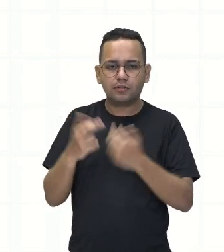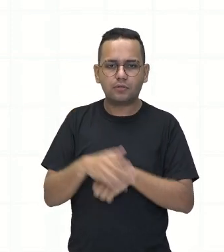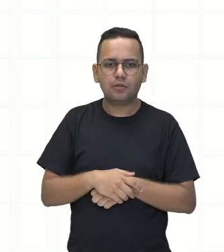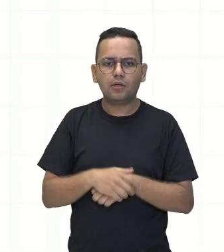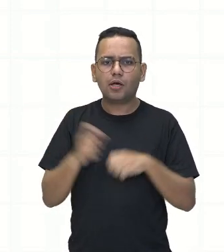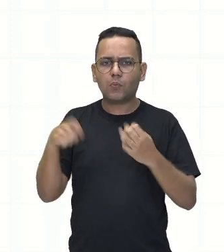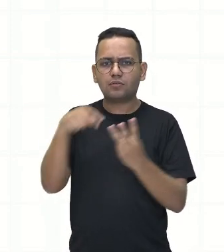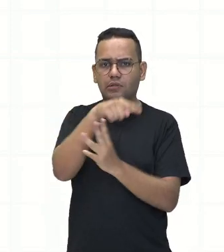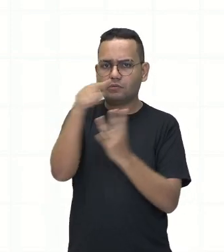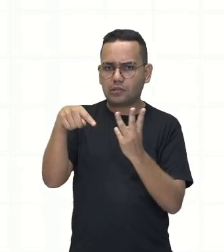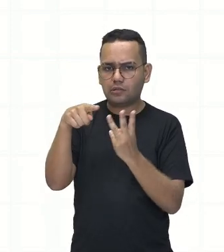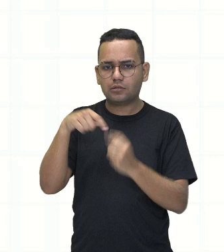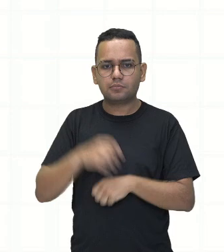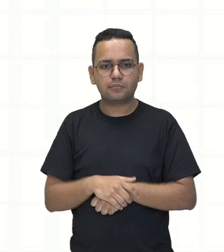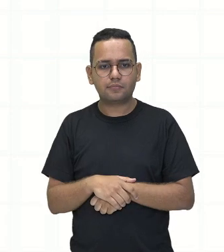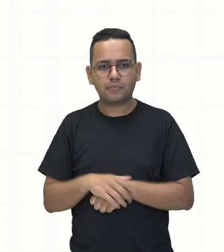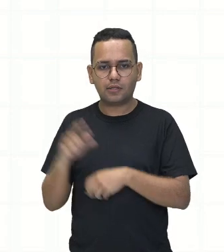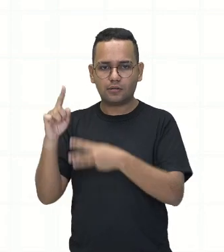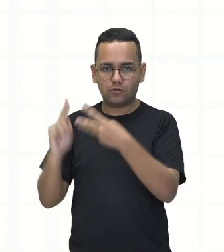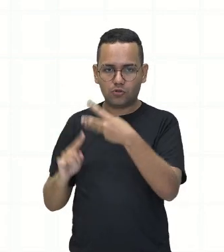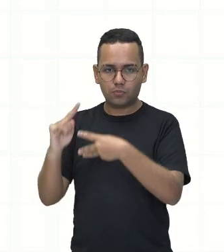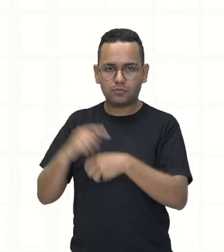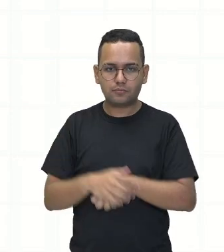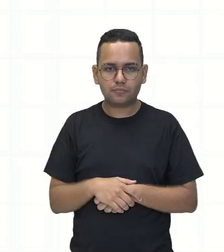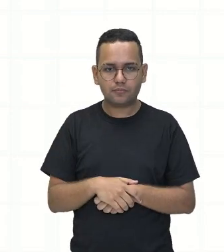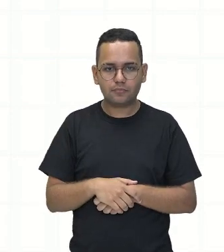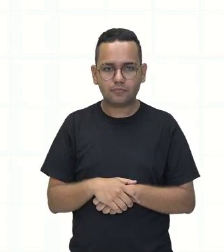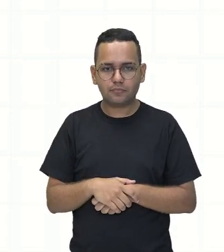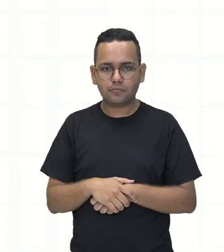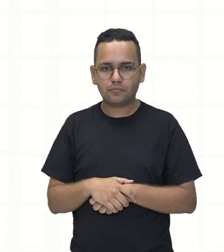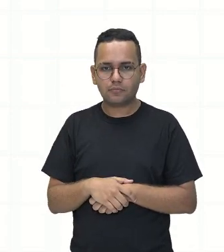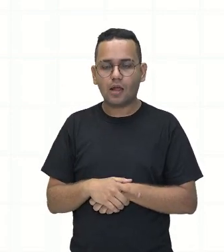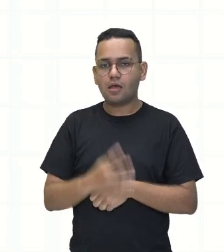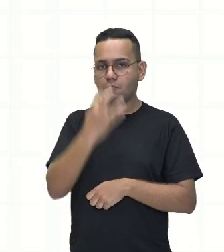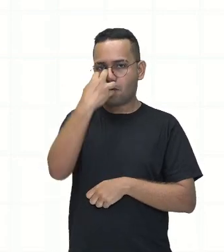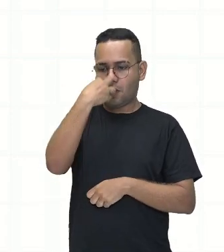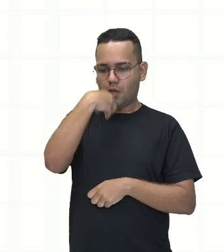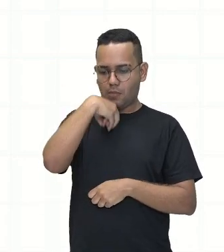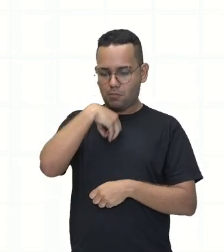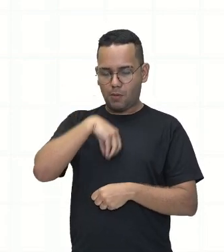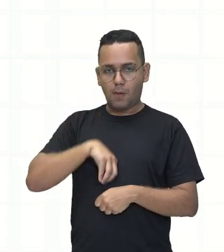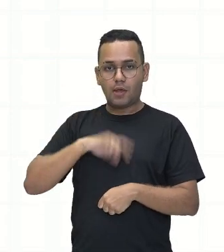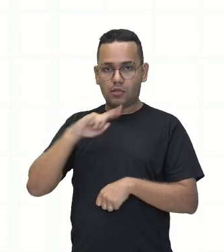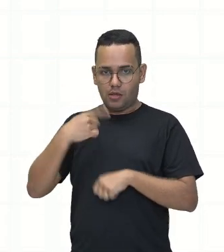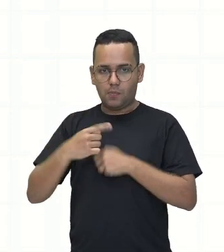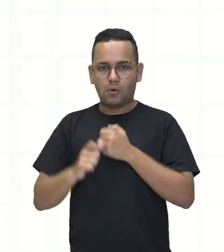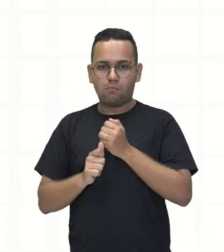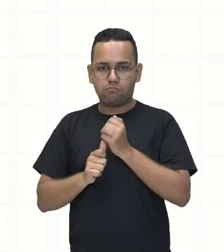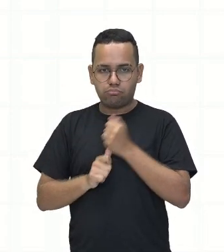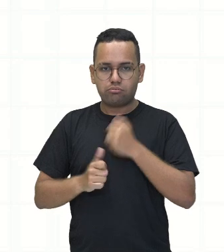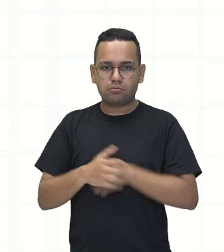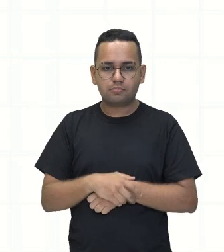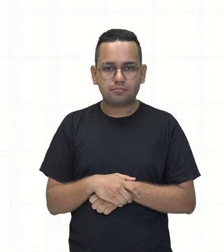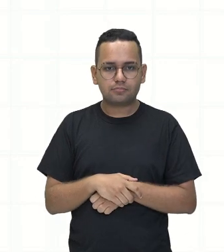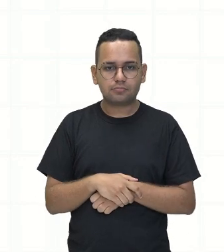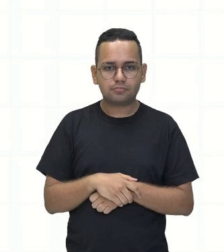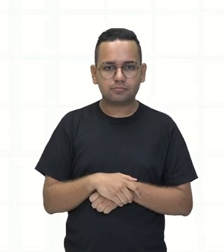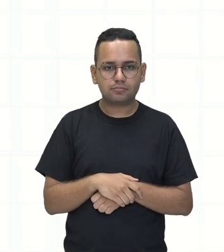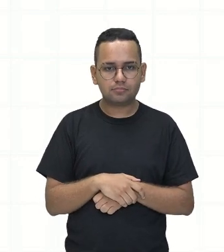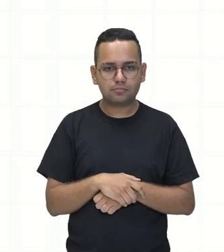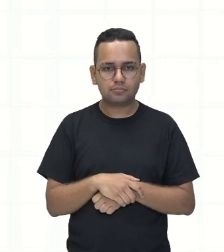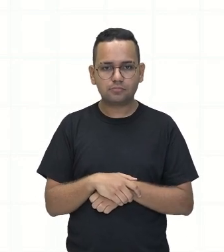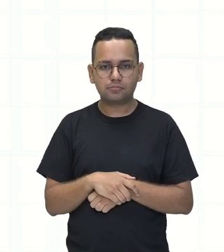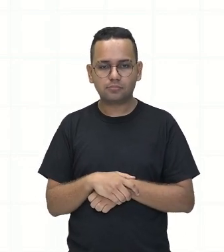formas principais: ingestão do fruto e liberação da semente é a endozoocoria, transporte do